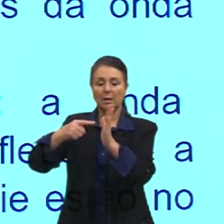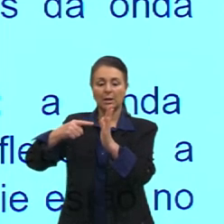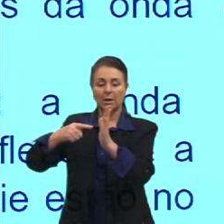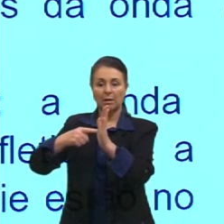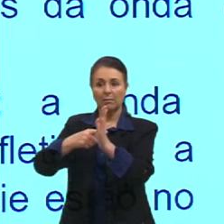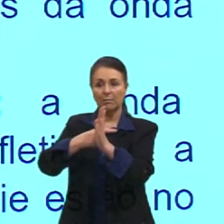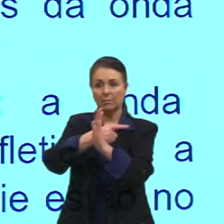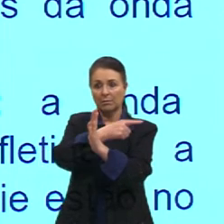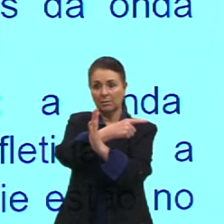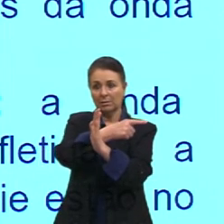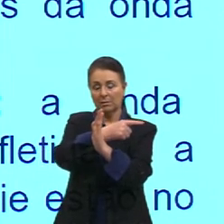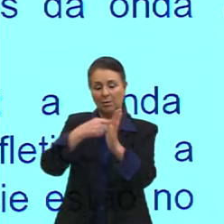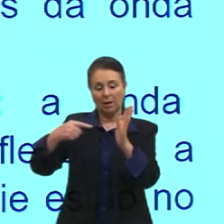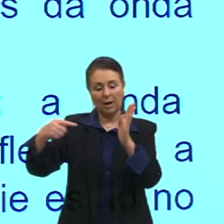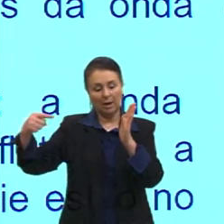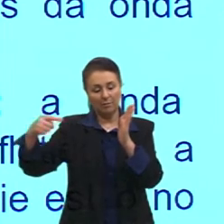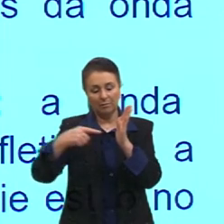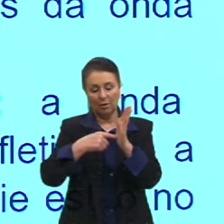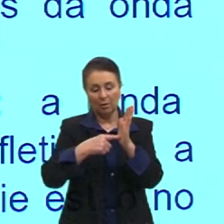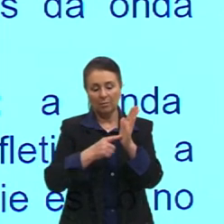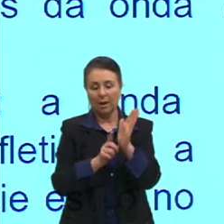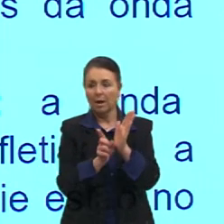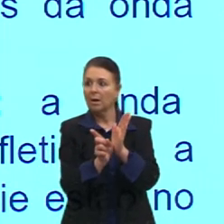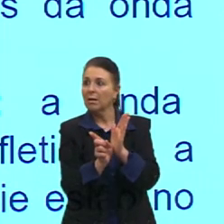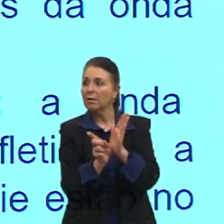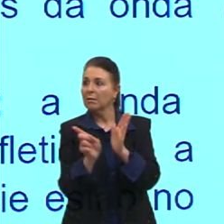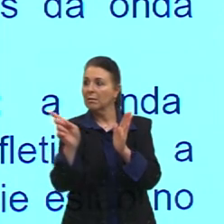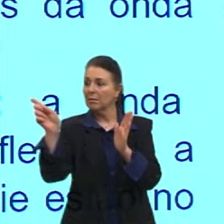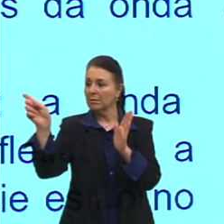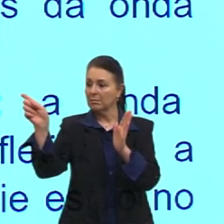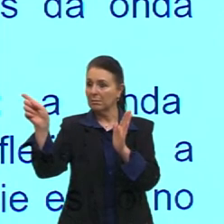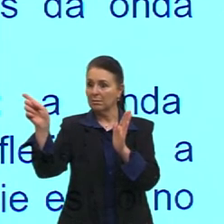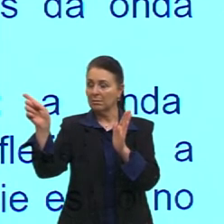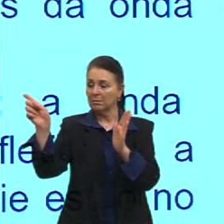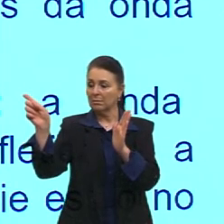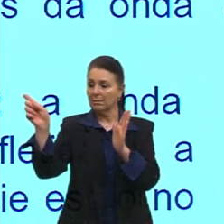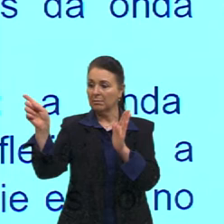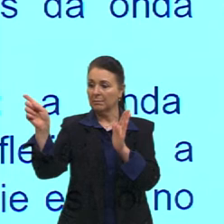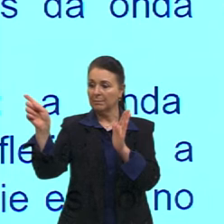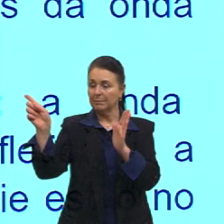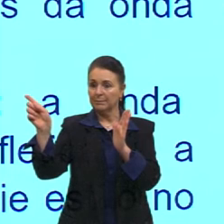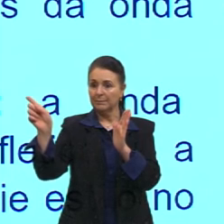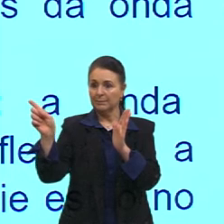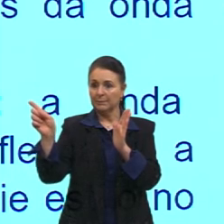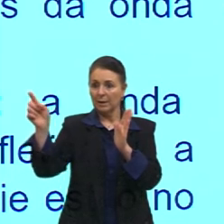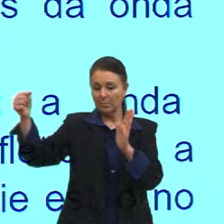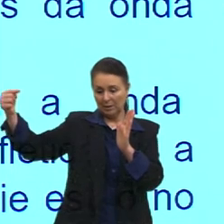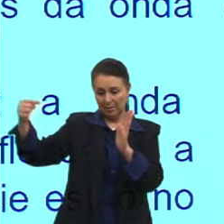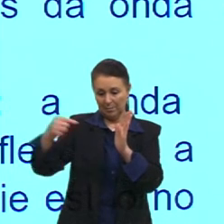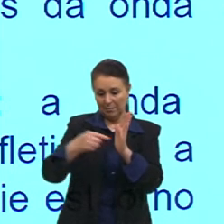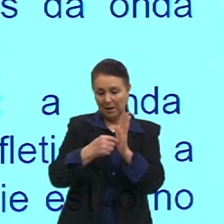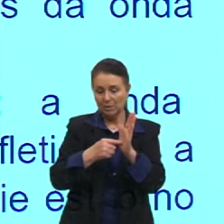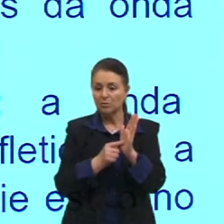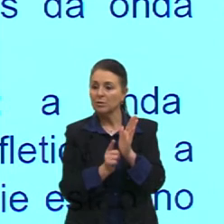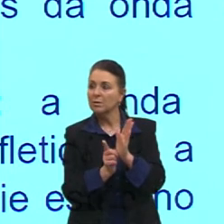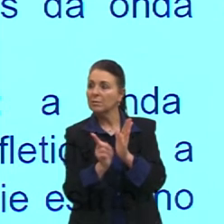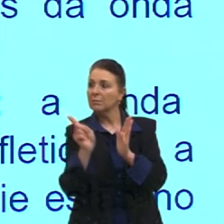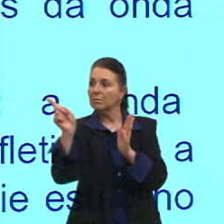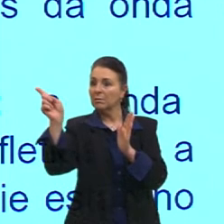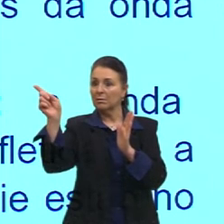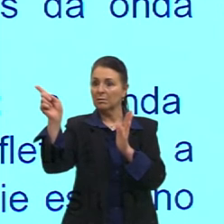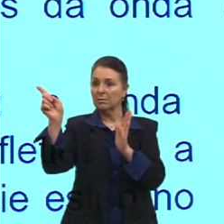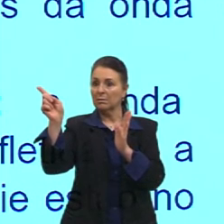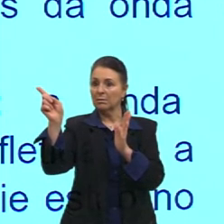está apontando para fora. Então, ela está saindo. Ó. A onda ela bateu e refletiu. Então, a